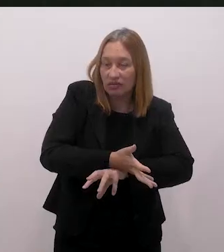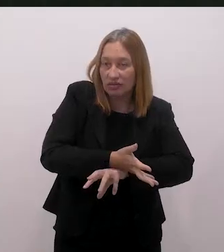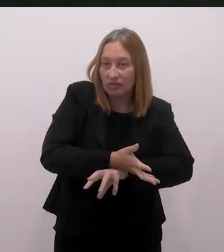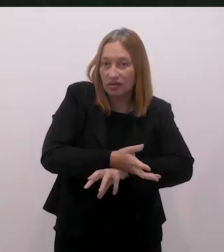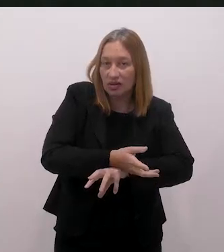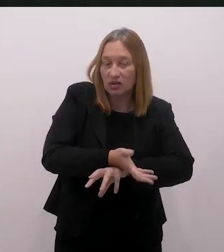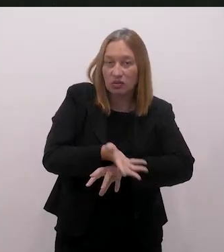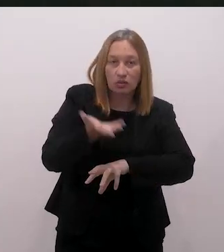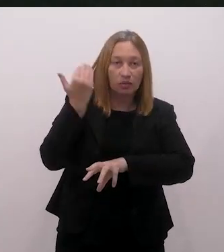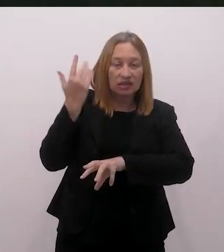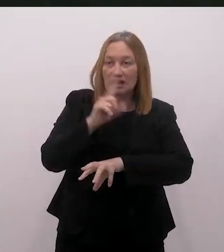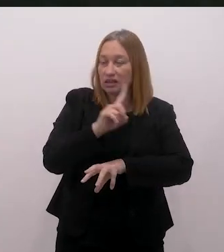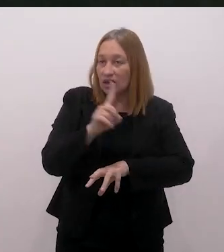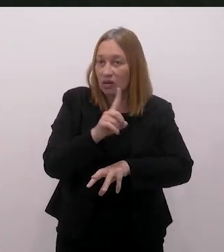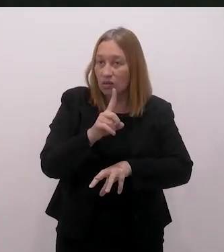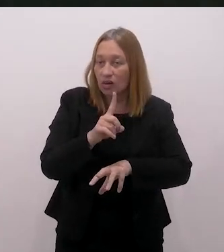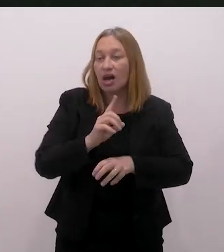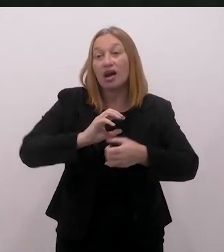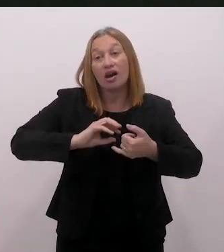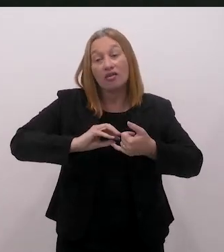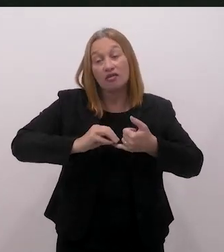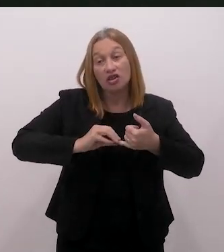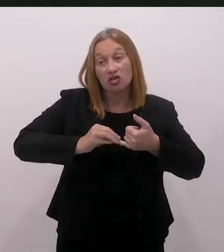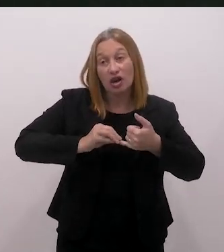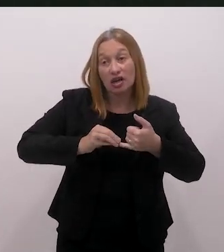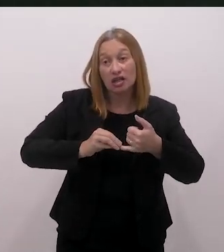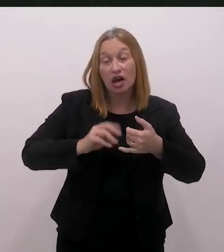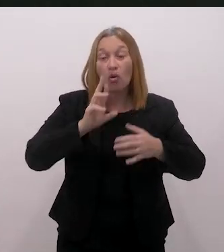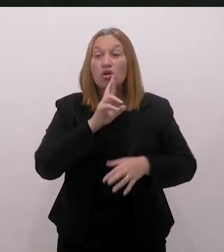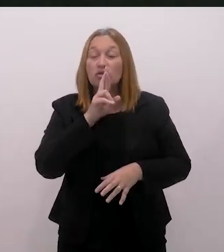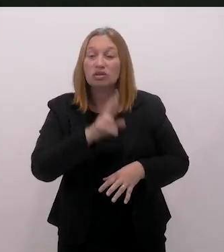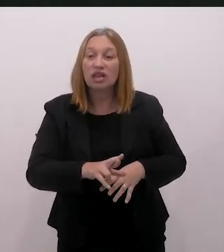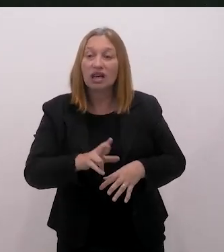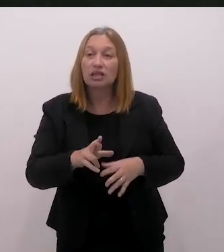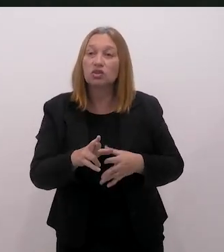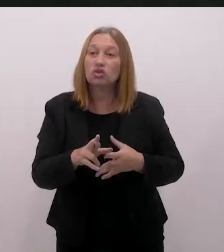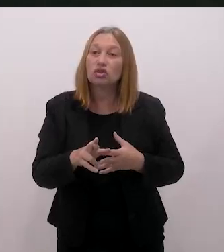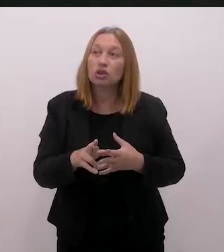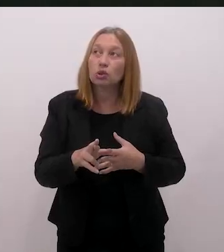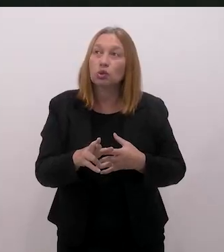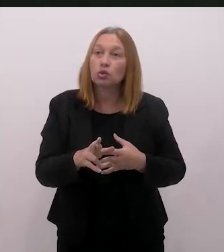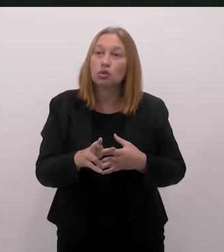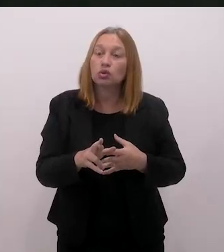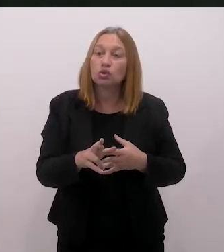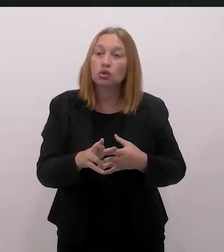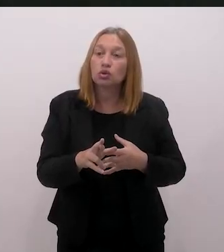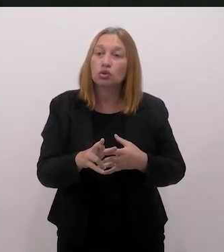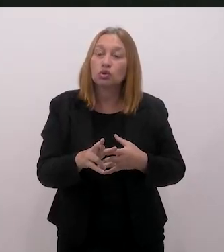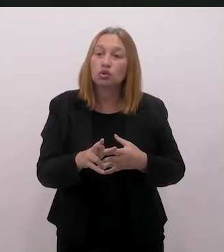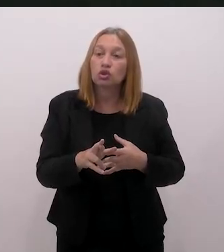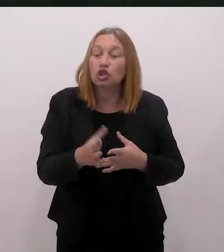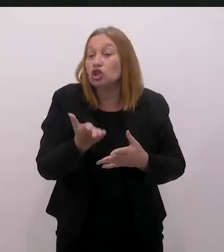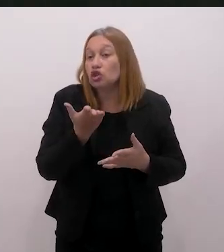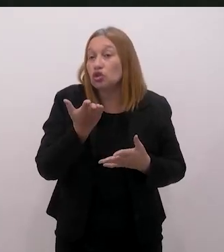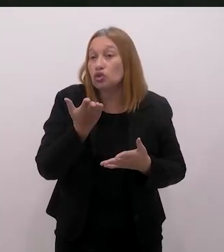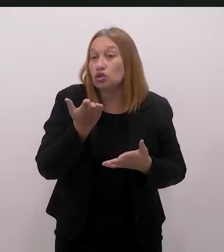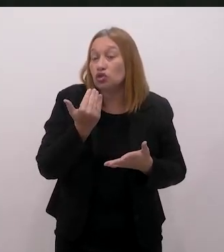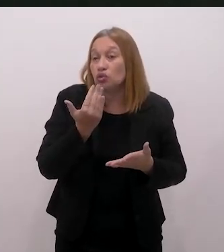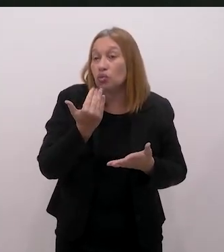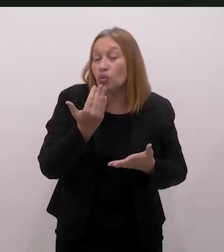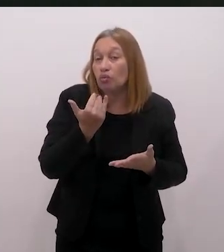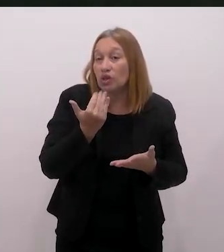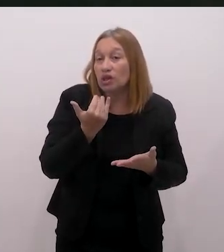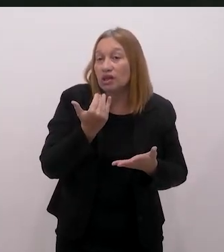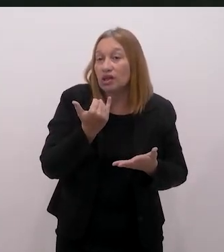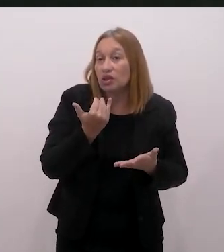não era feito lá naquela época. A feijoada é o resultado de uma comida,